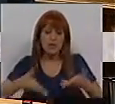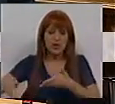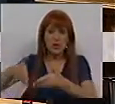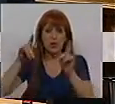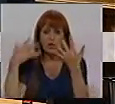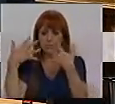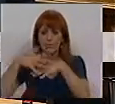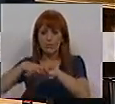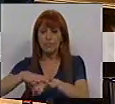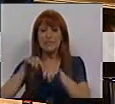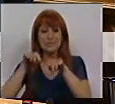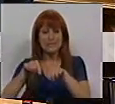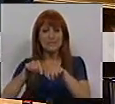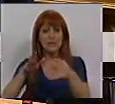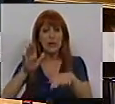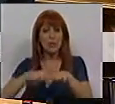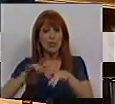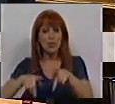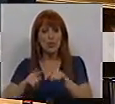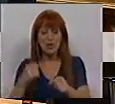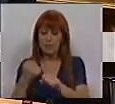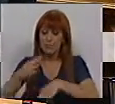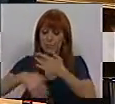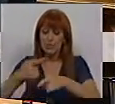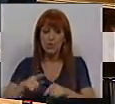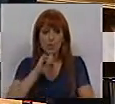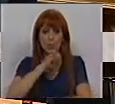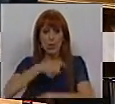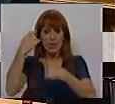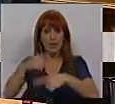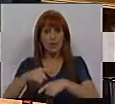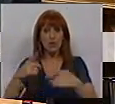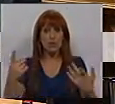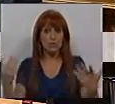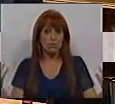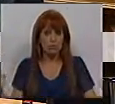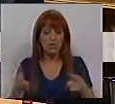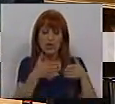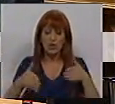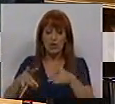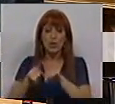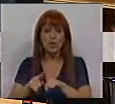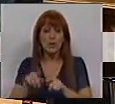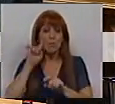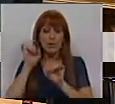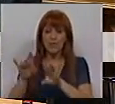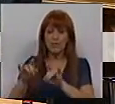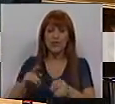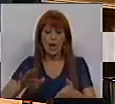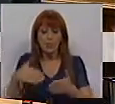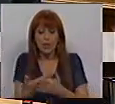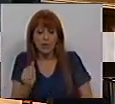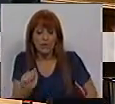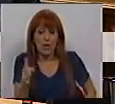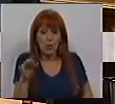estratégia integrada e, nesse sentido, a eficácia que poderia ter uma estratégia de prevenção. A proposta